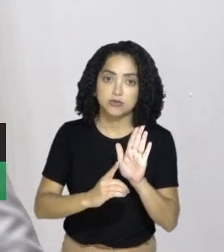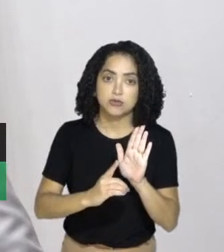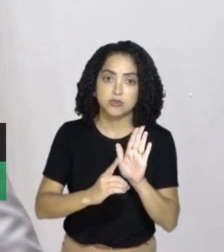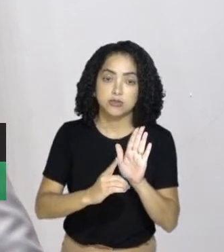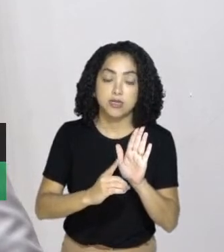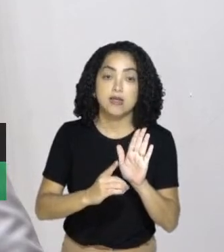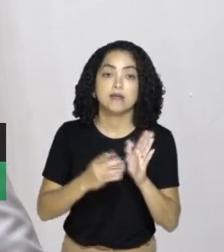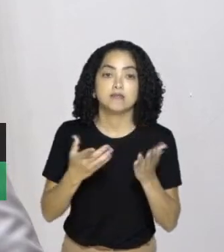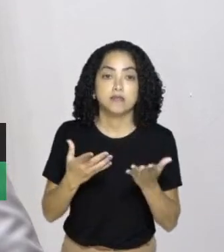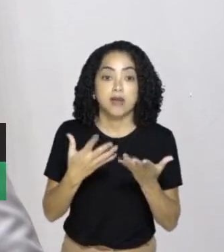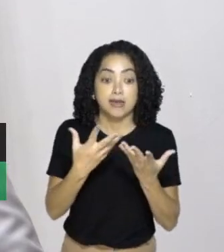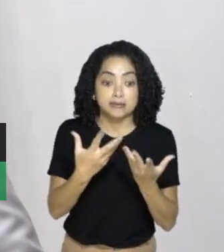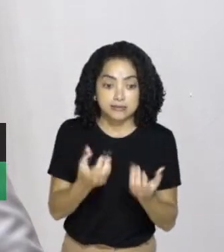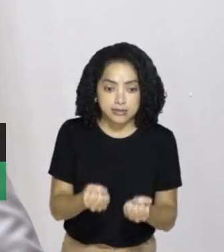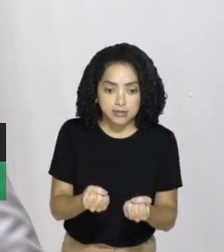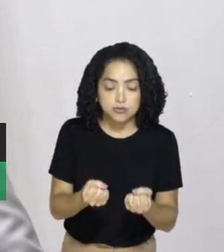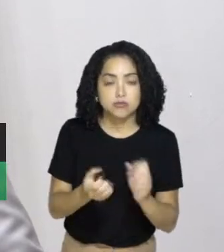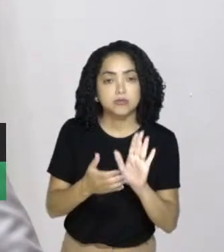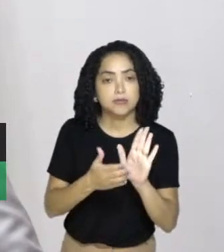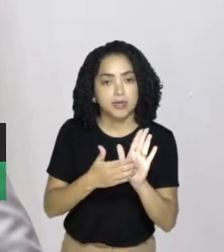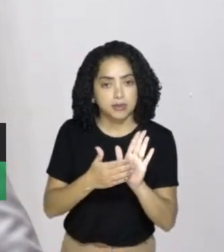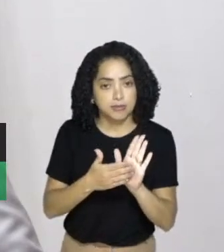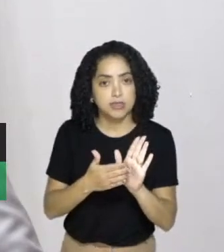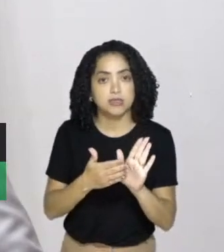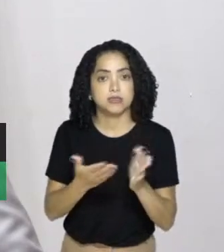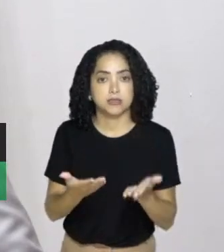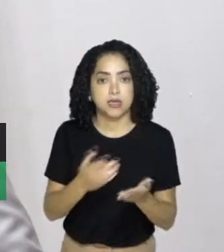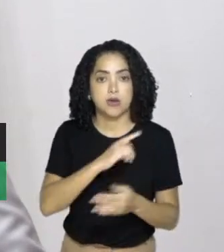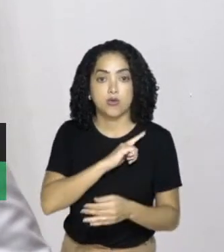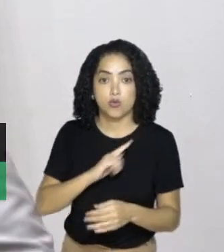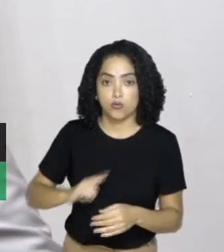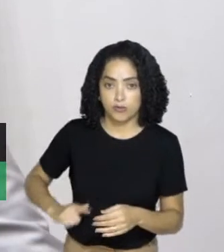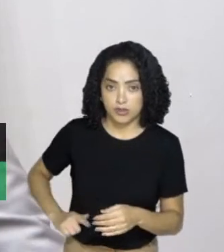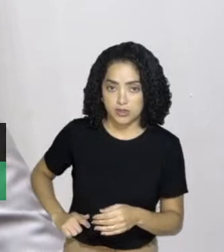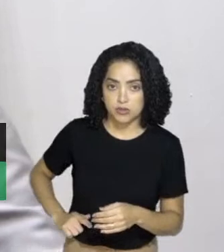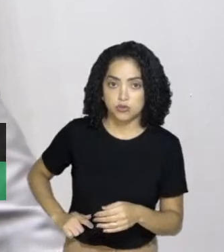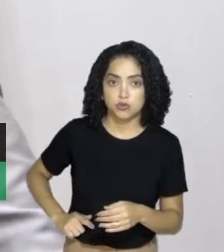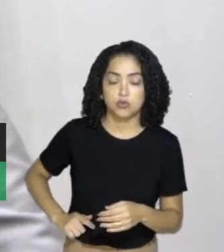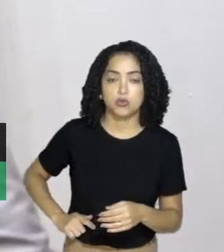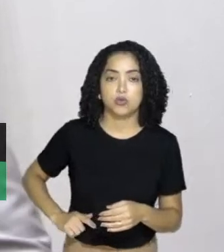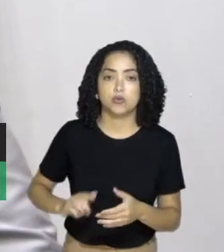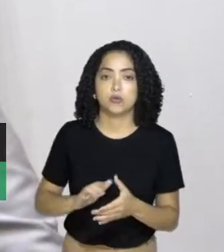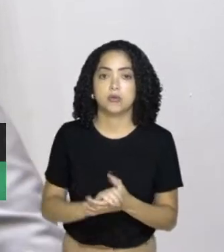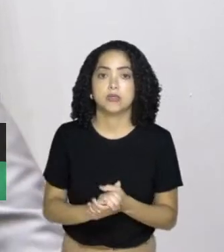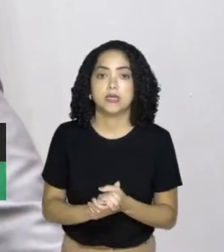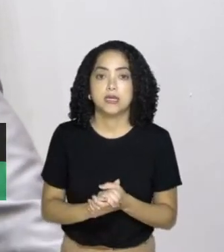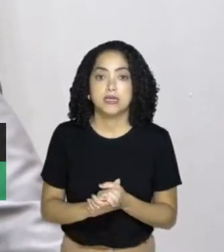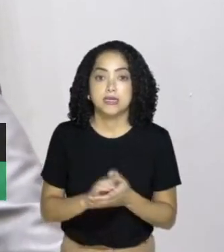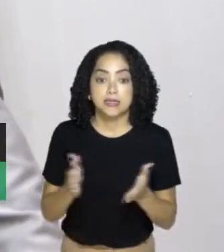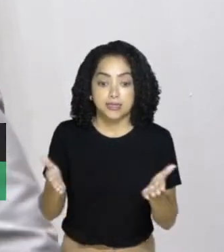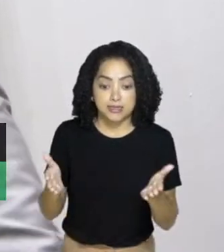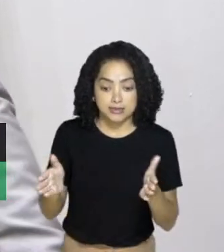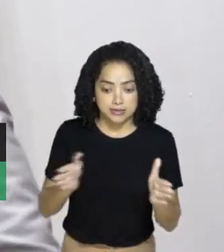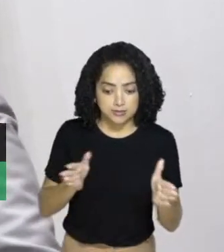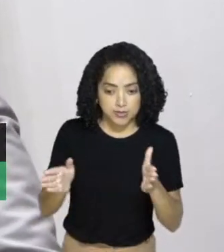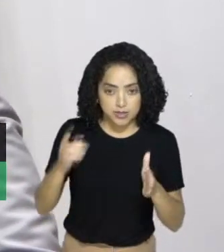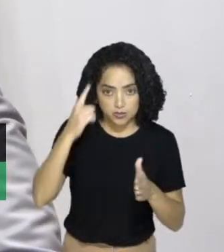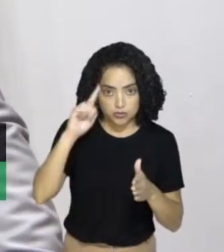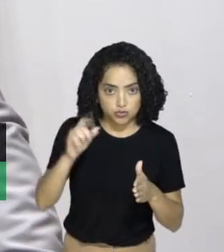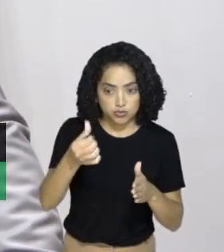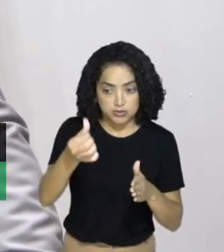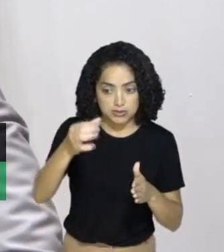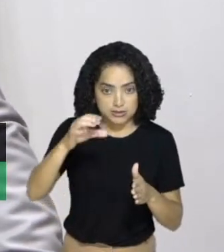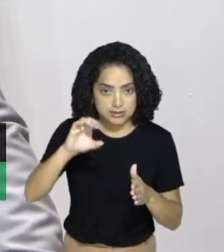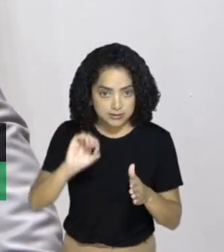Quero parabenizar aqui de pronto o governador Jorginho Mello, que nesses últimos 60 dias foram aí, olha, mais de quase